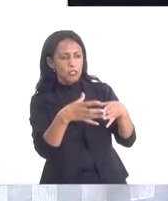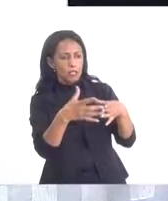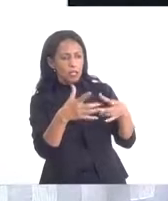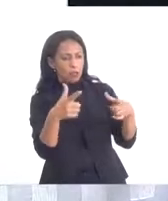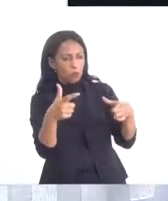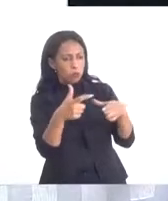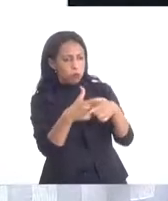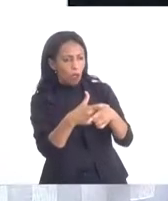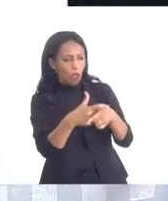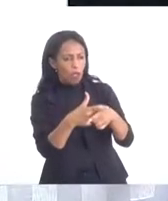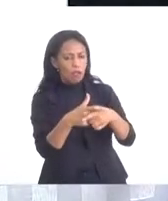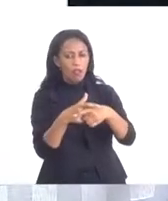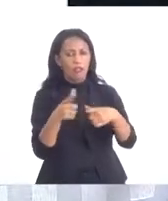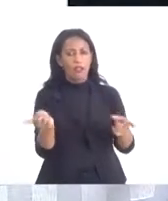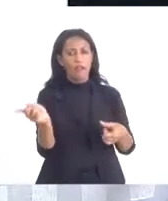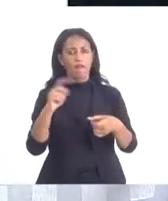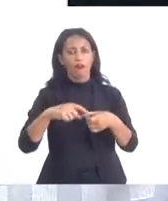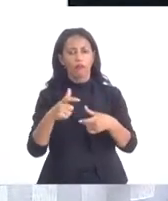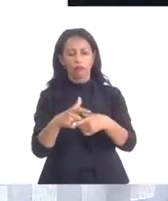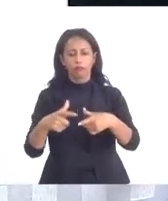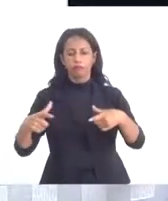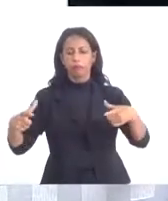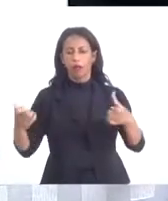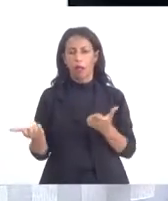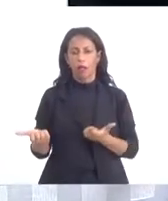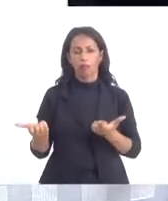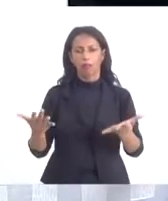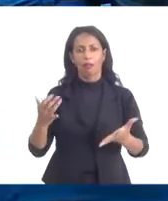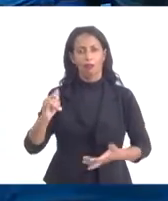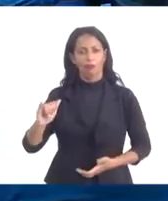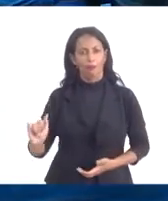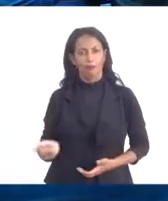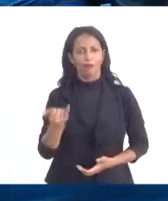crescer, para que a gente possa dar oportunidade.